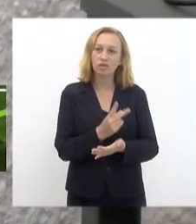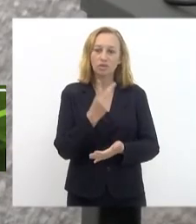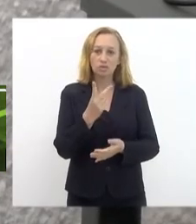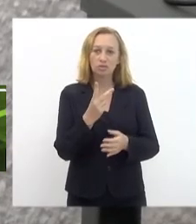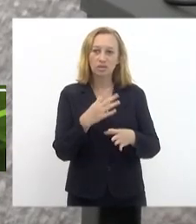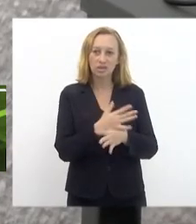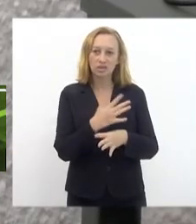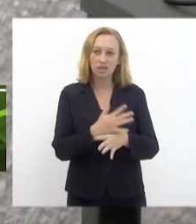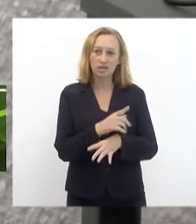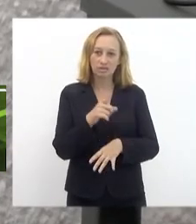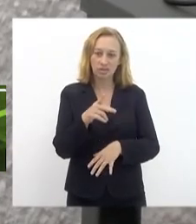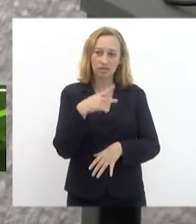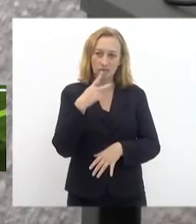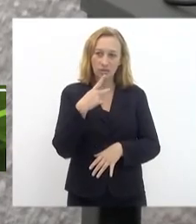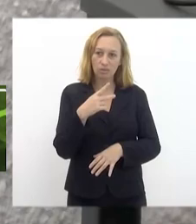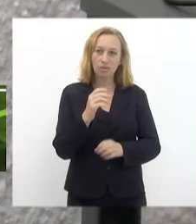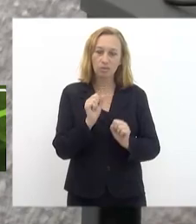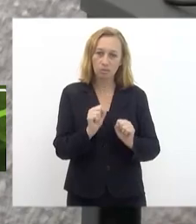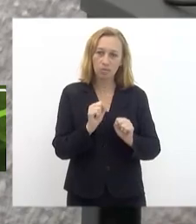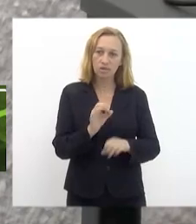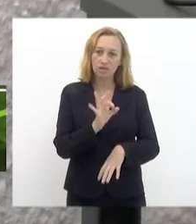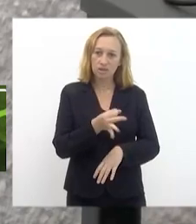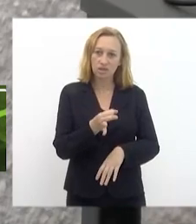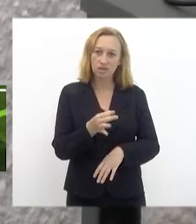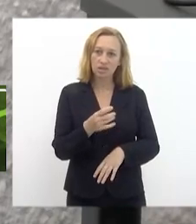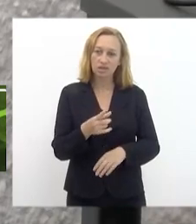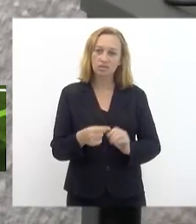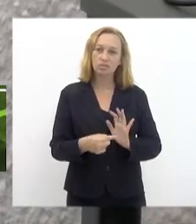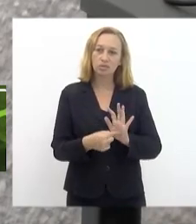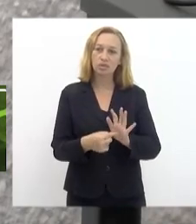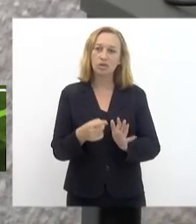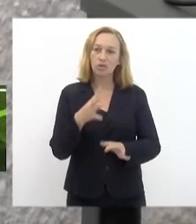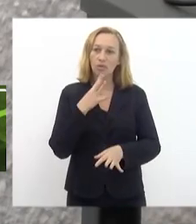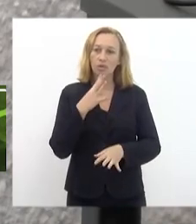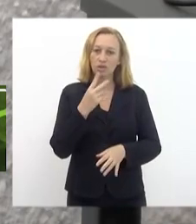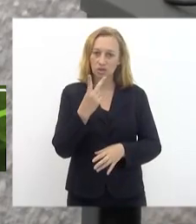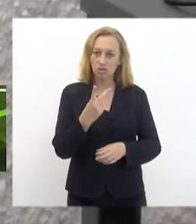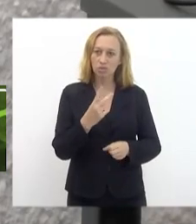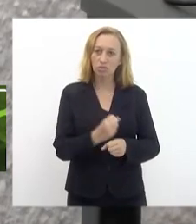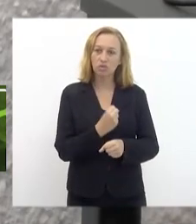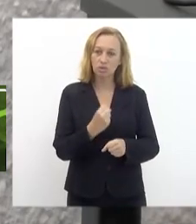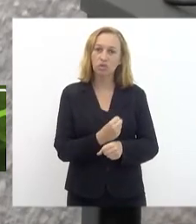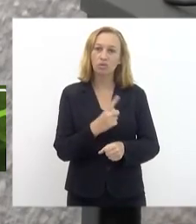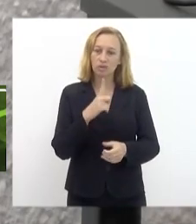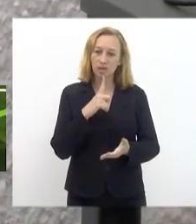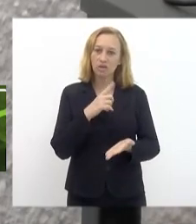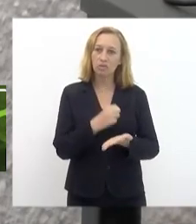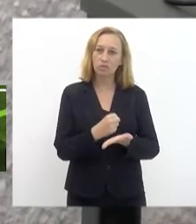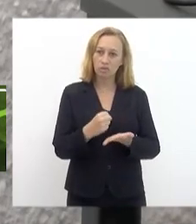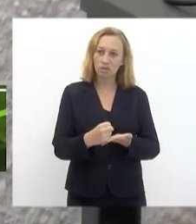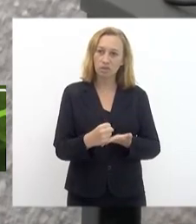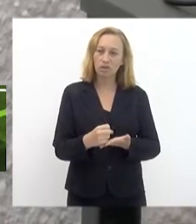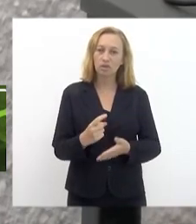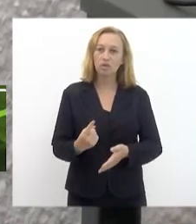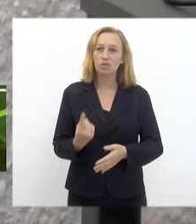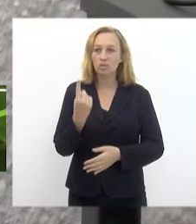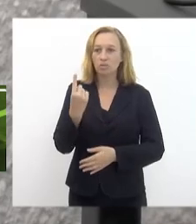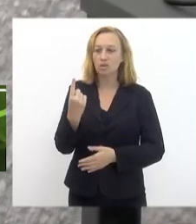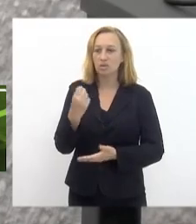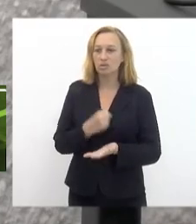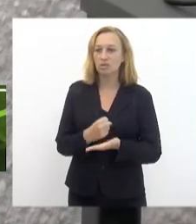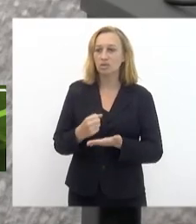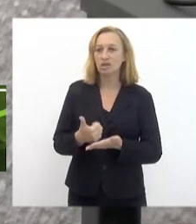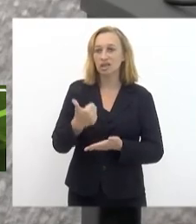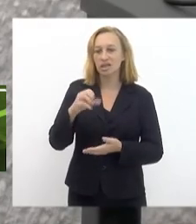cidades que você colocou eu assim Posso garantir a você com essas duas horas todas as duas tem contrato uma Inclusive tem um